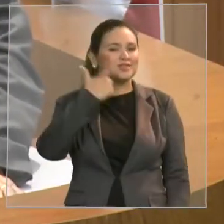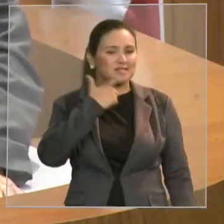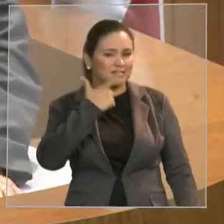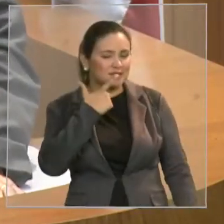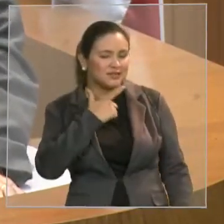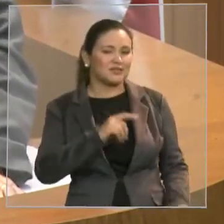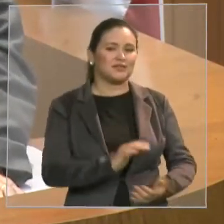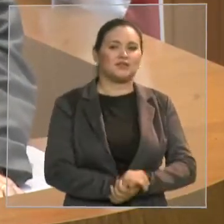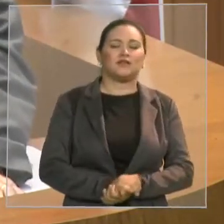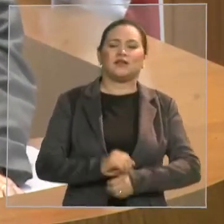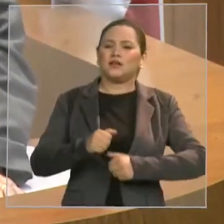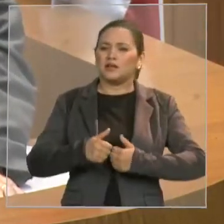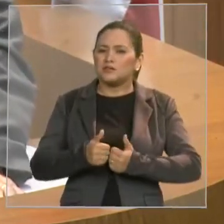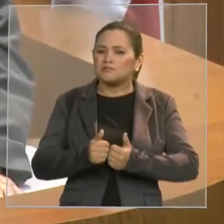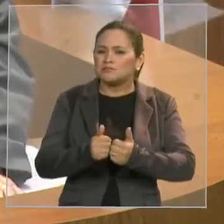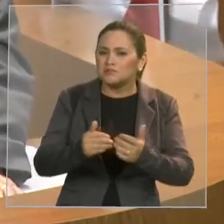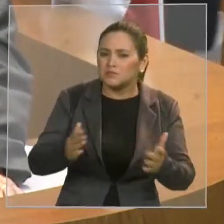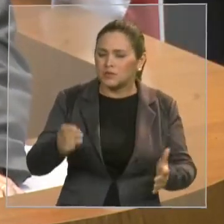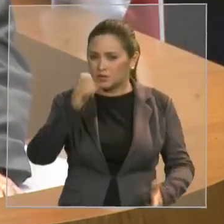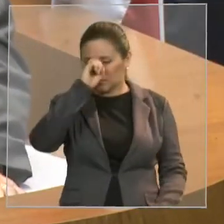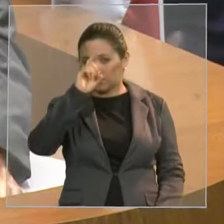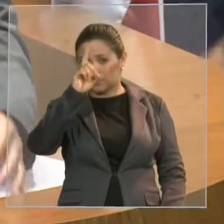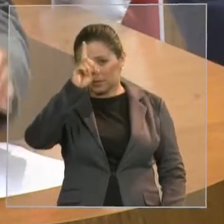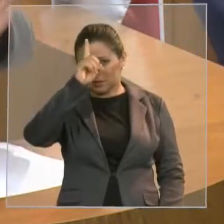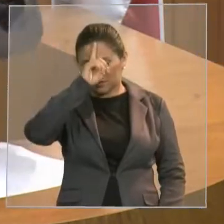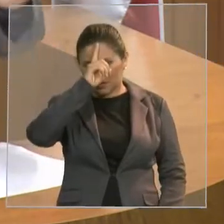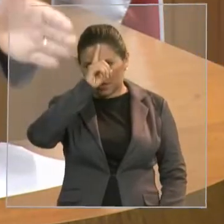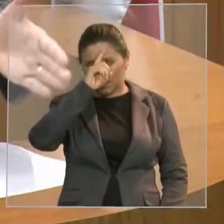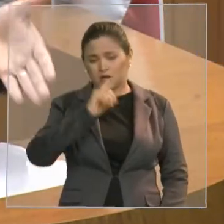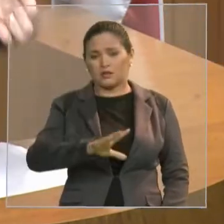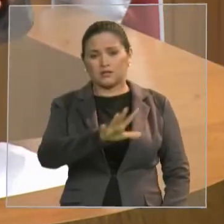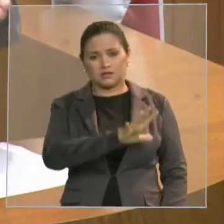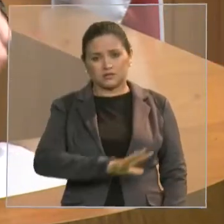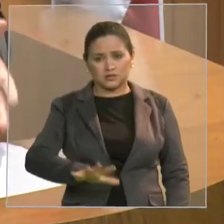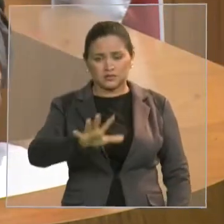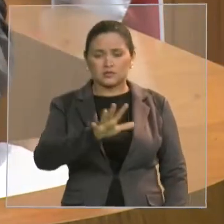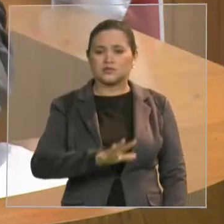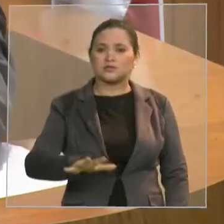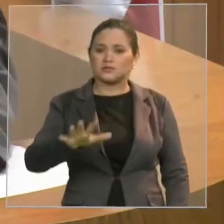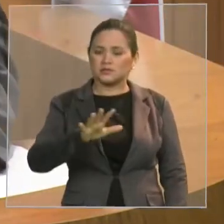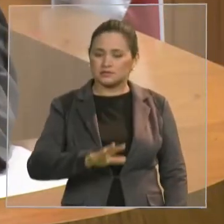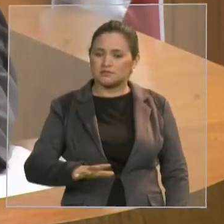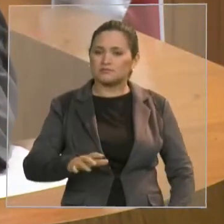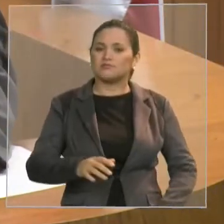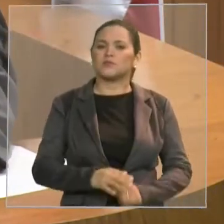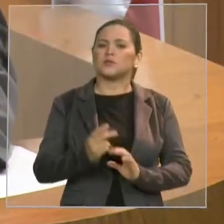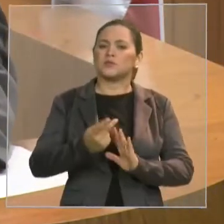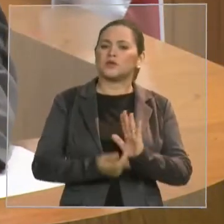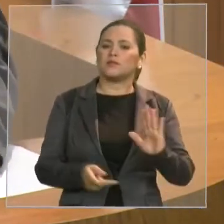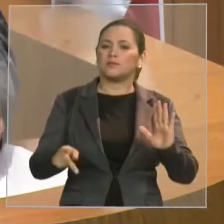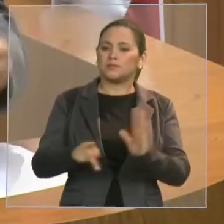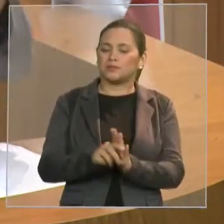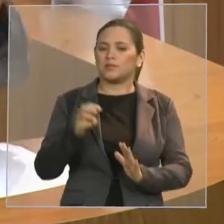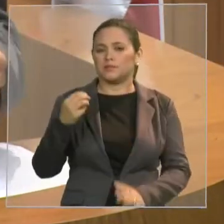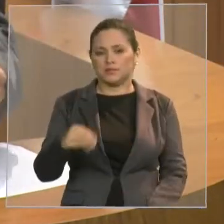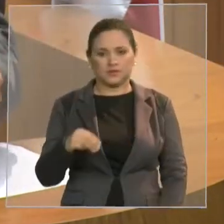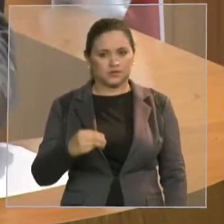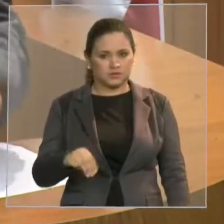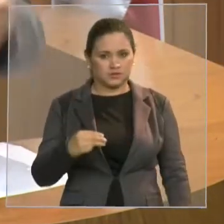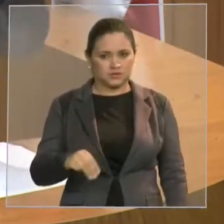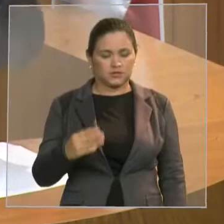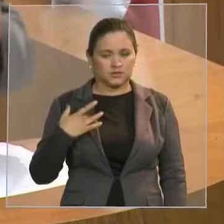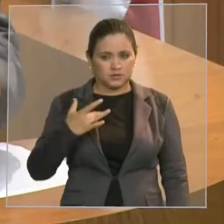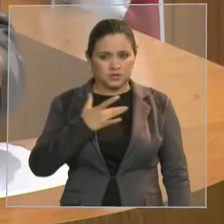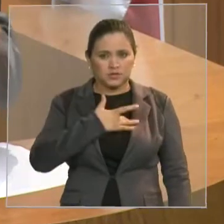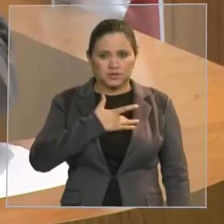Abrindo o Hospital Macro-Regional, abrindo o Sorri, com um programa inédito, que é o Fosso Estadual de Saúde, abrindo,